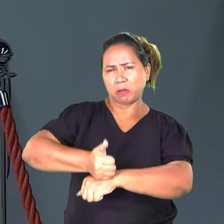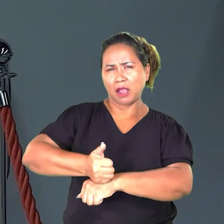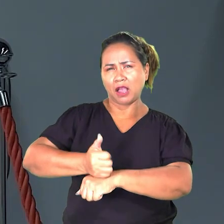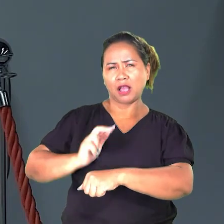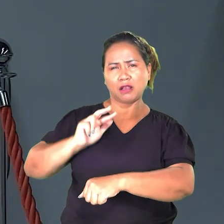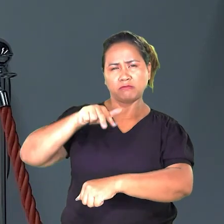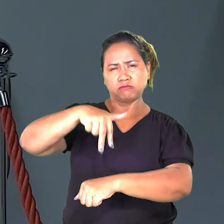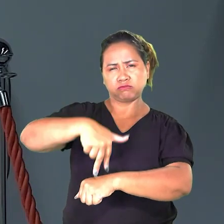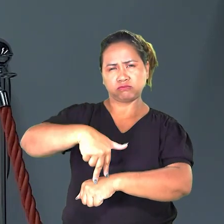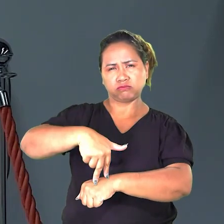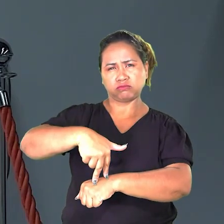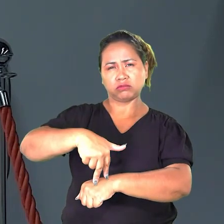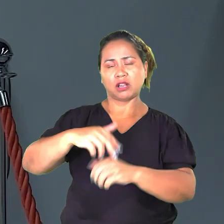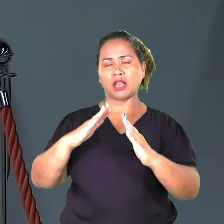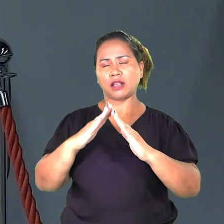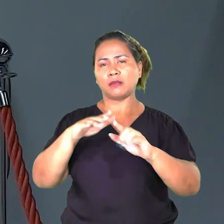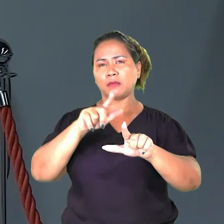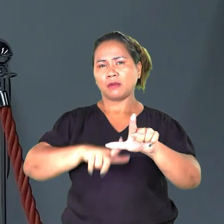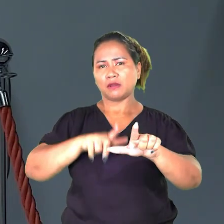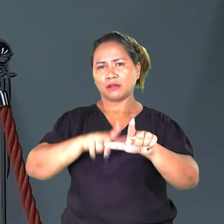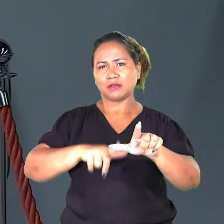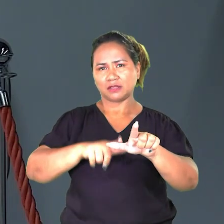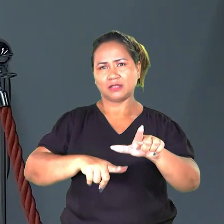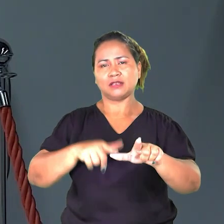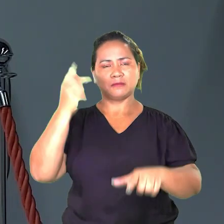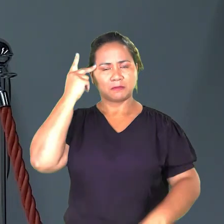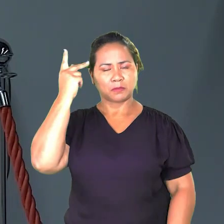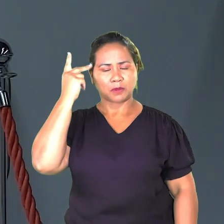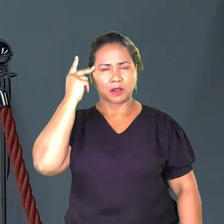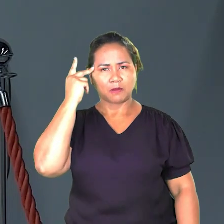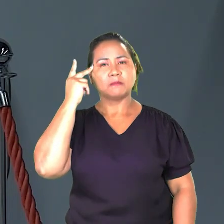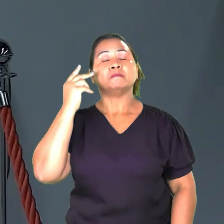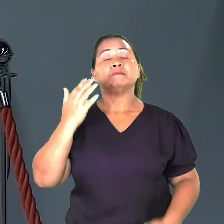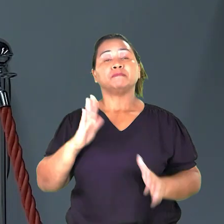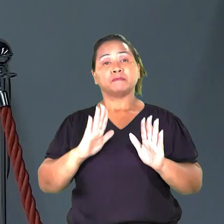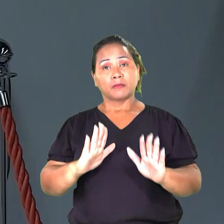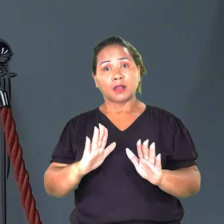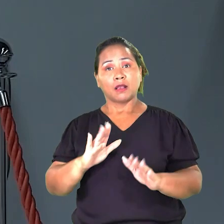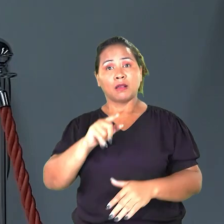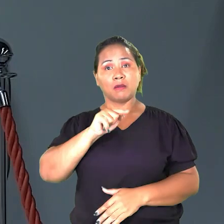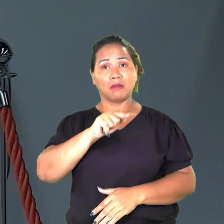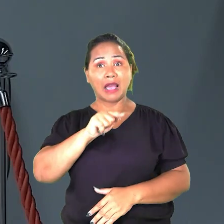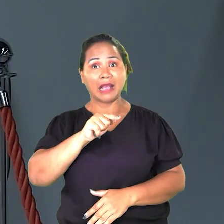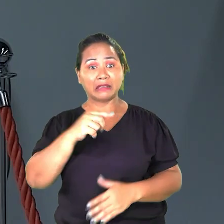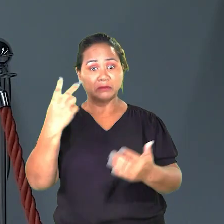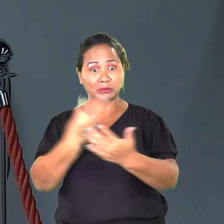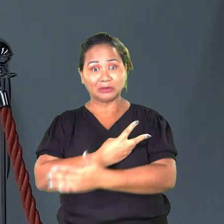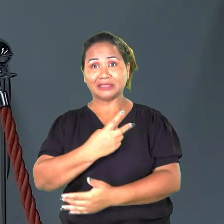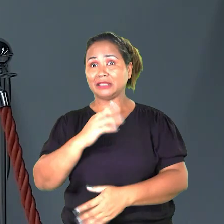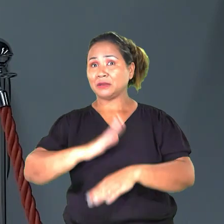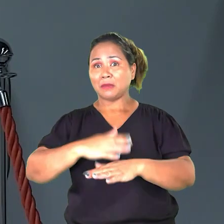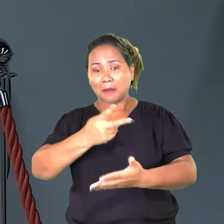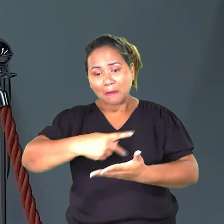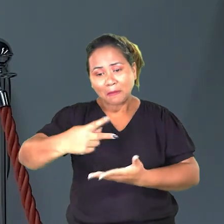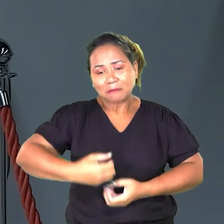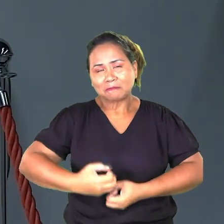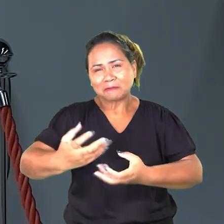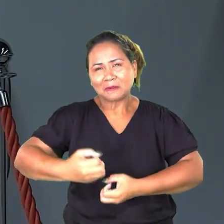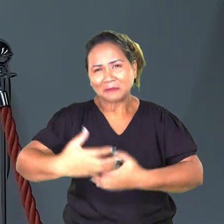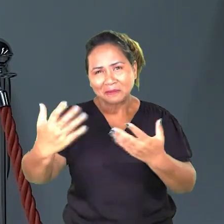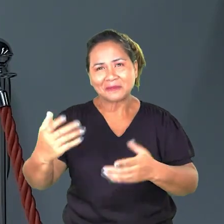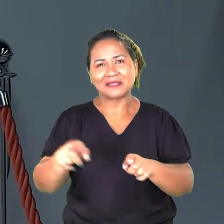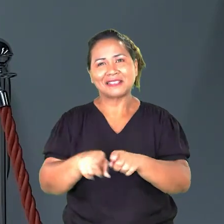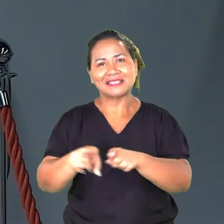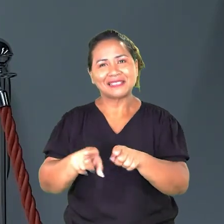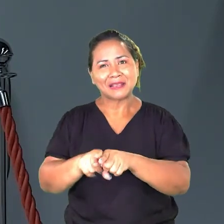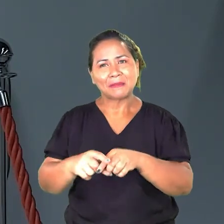Letras, sodalício que ele tanto amava, inaugura-se nesse quadrilátero que leva o seu nome para ser um espaço multiuso de exposições